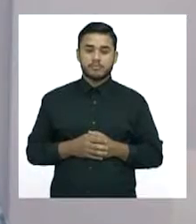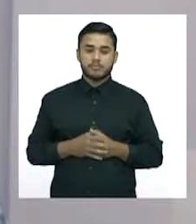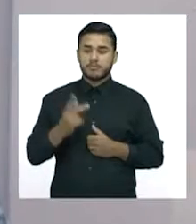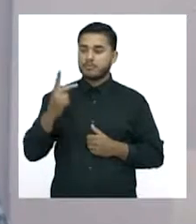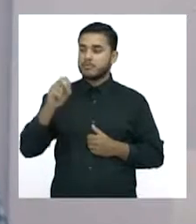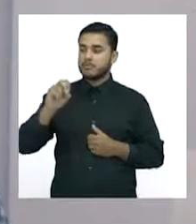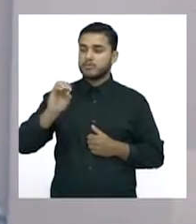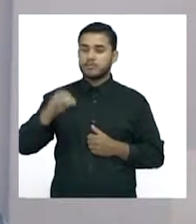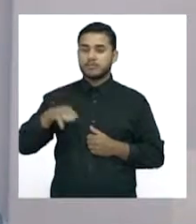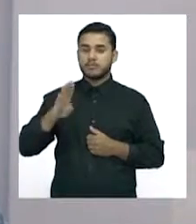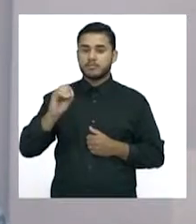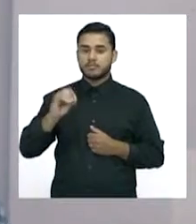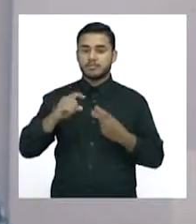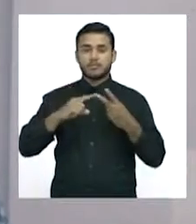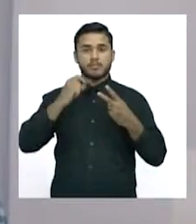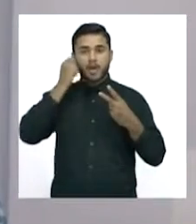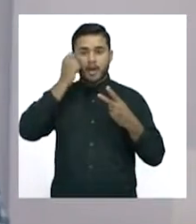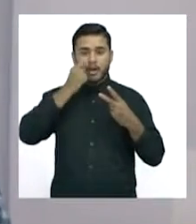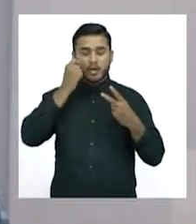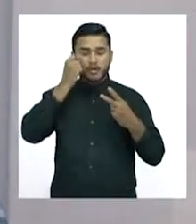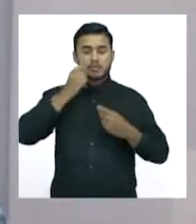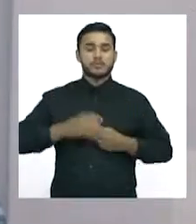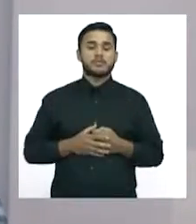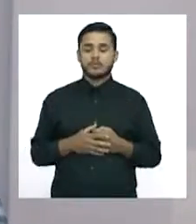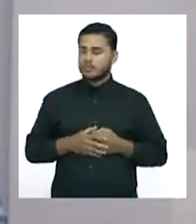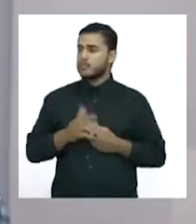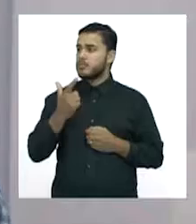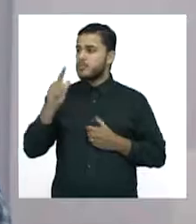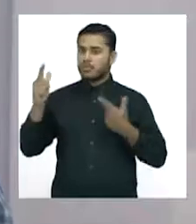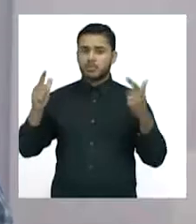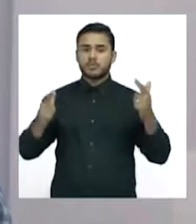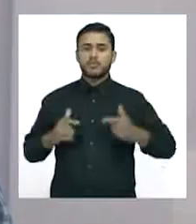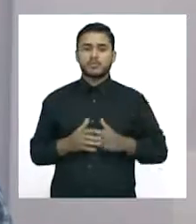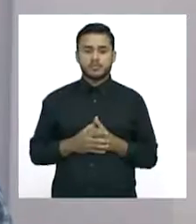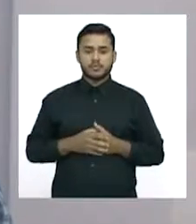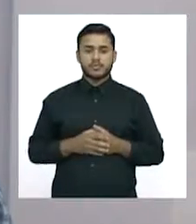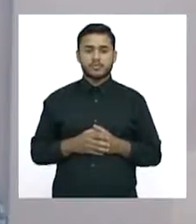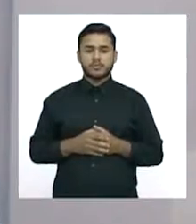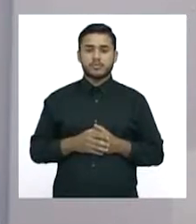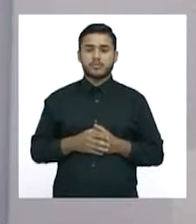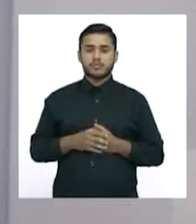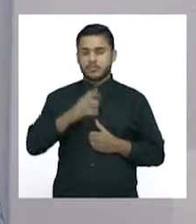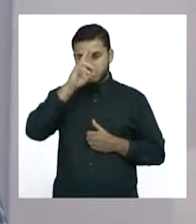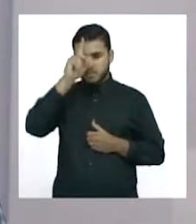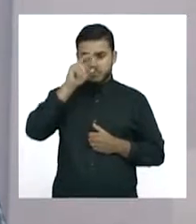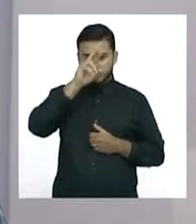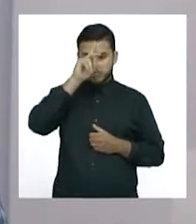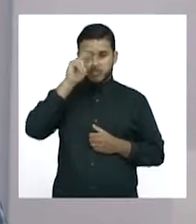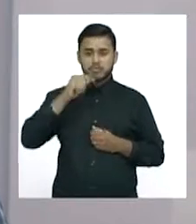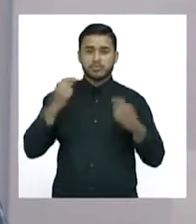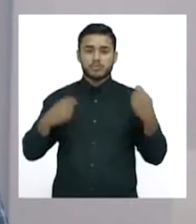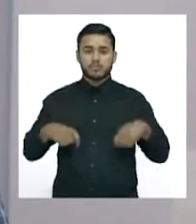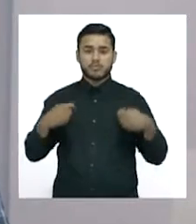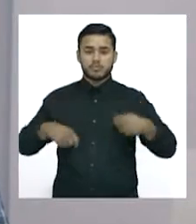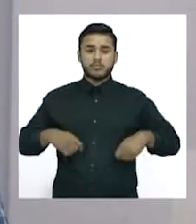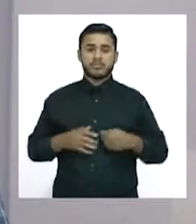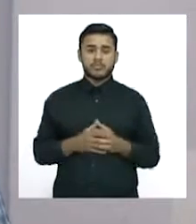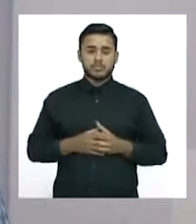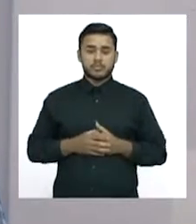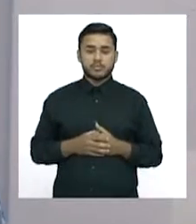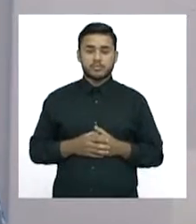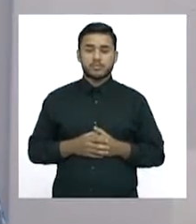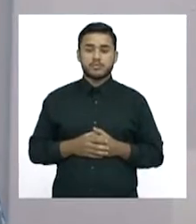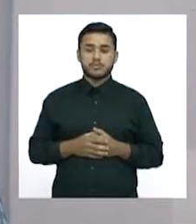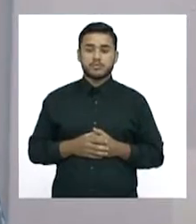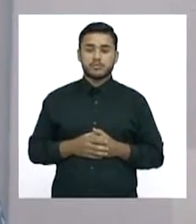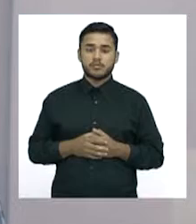vou extrapolar aqui para o rato, por exemplo, também, e outras pragas, a gente pode colocar baratas, enfim. Eles precisam de 3 coisas